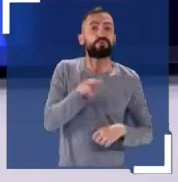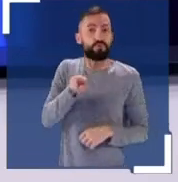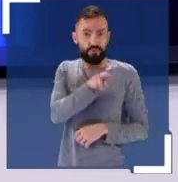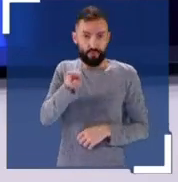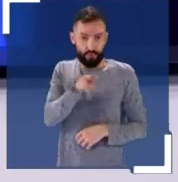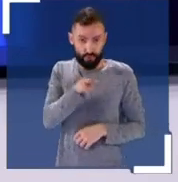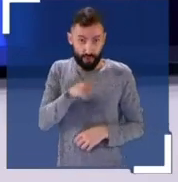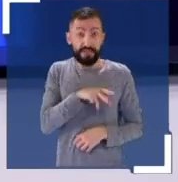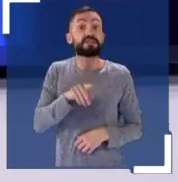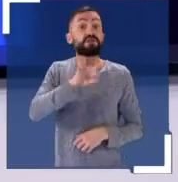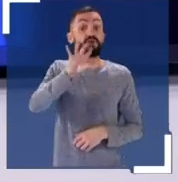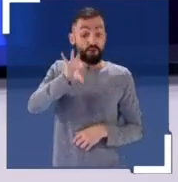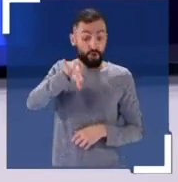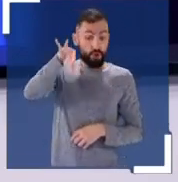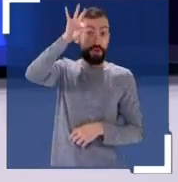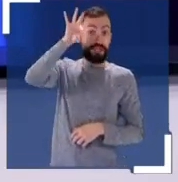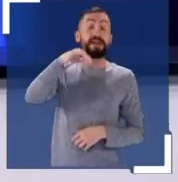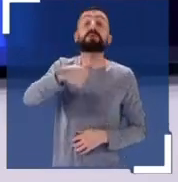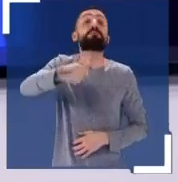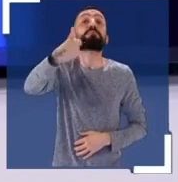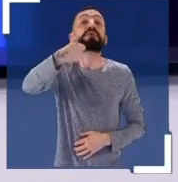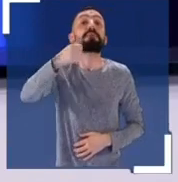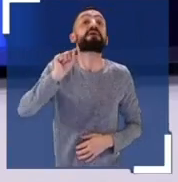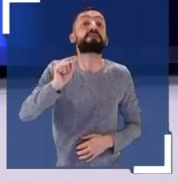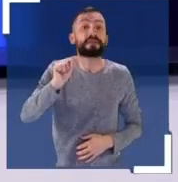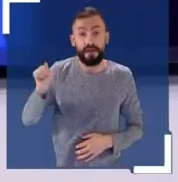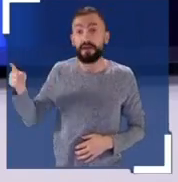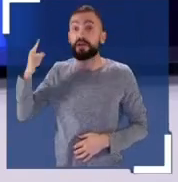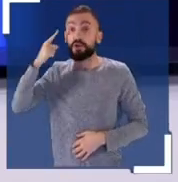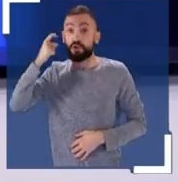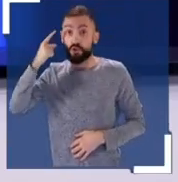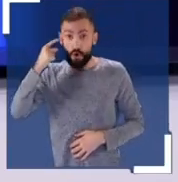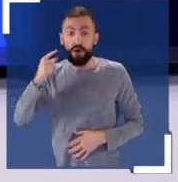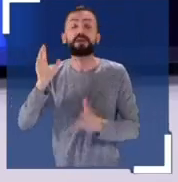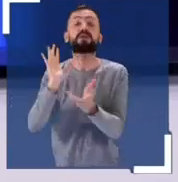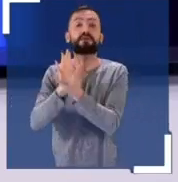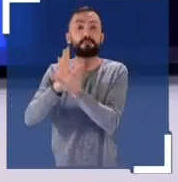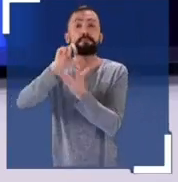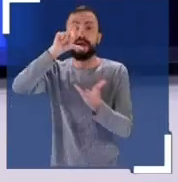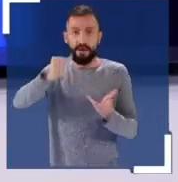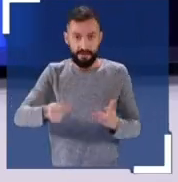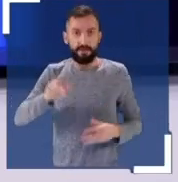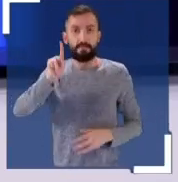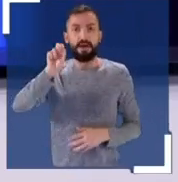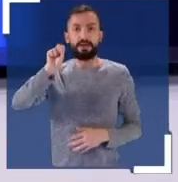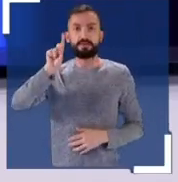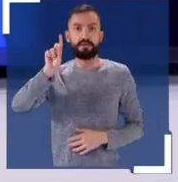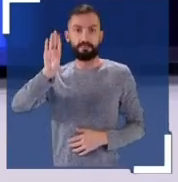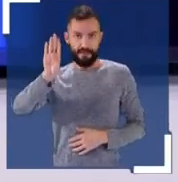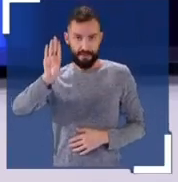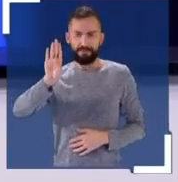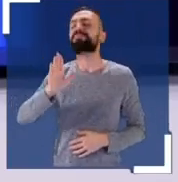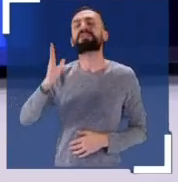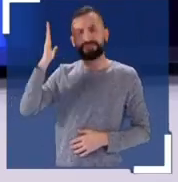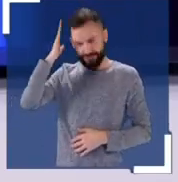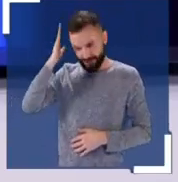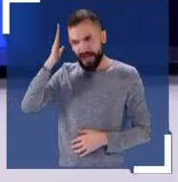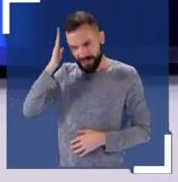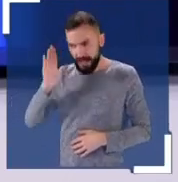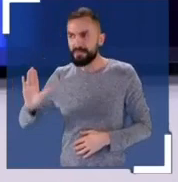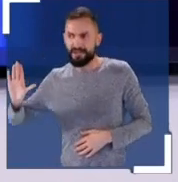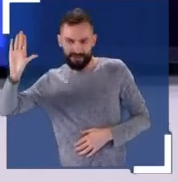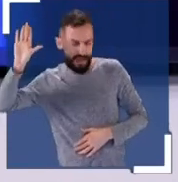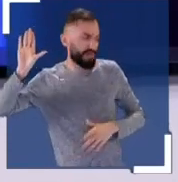debate. Pelo sorteio, o primeiro a falar será João Dória, do PSDB. Candidato, conforme já sabem,